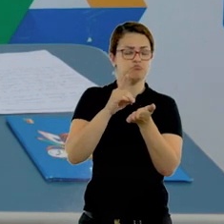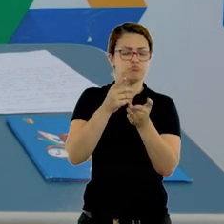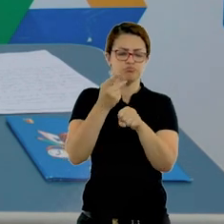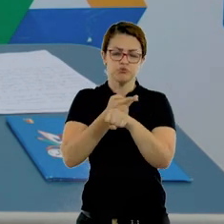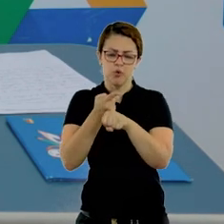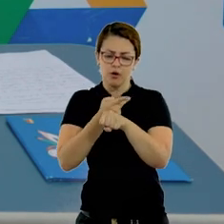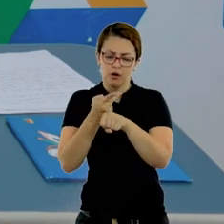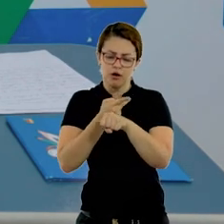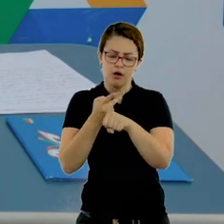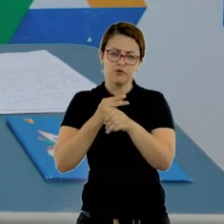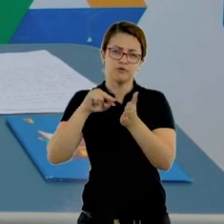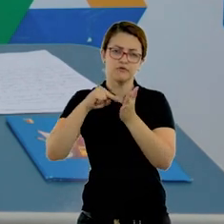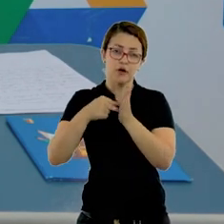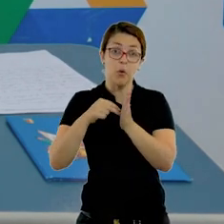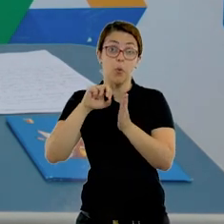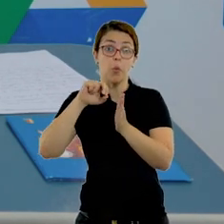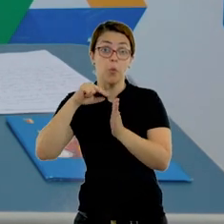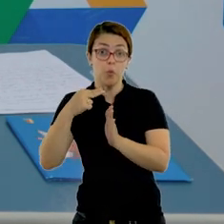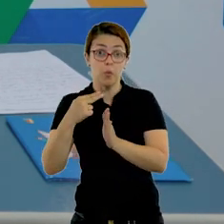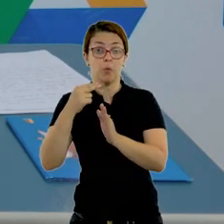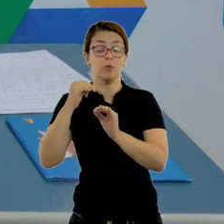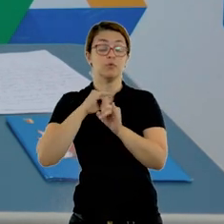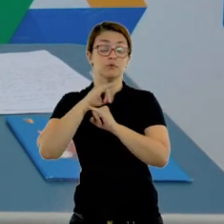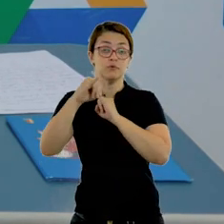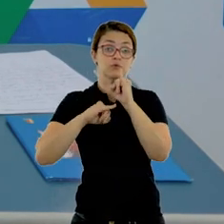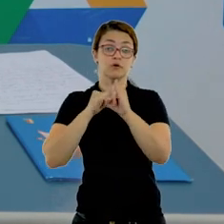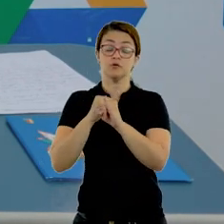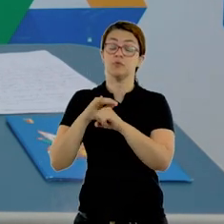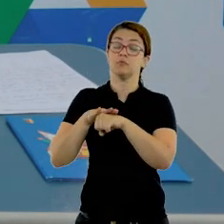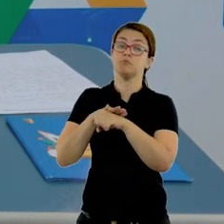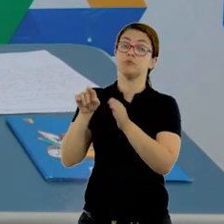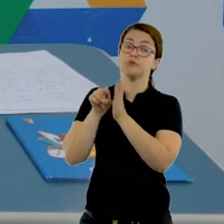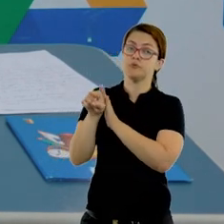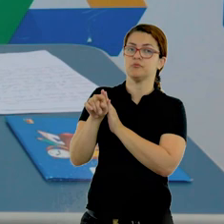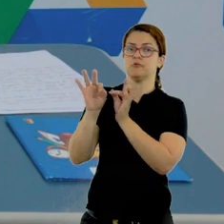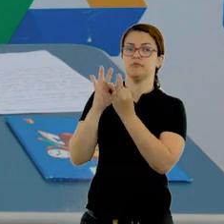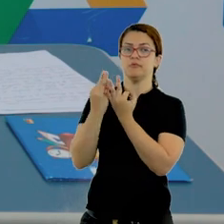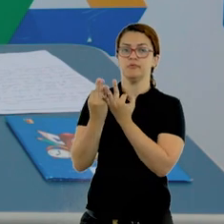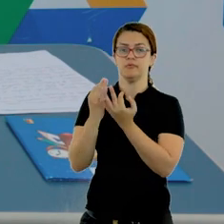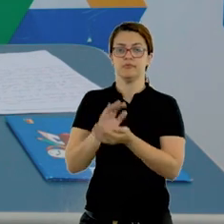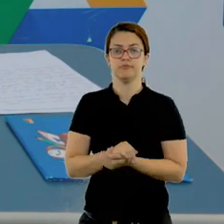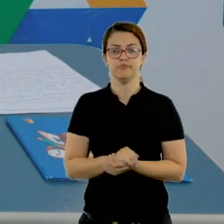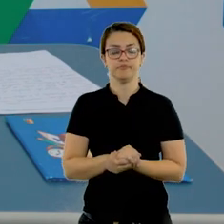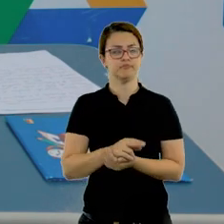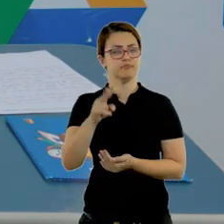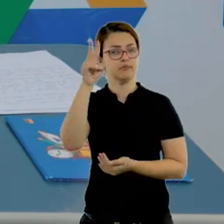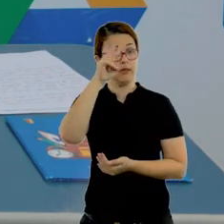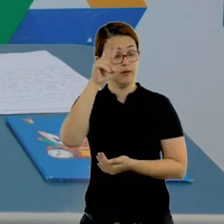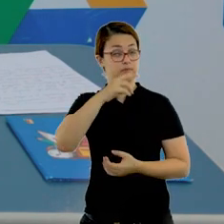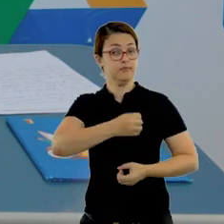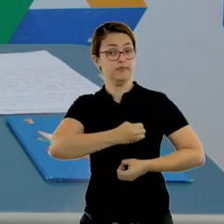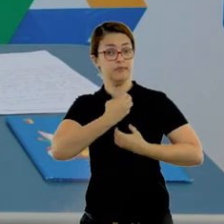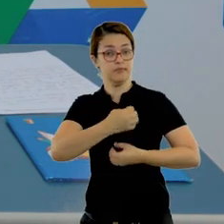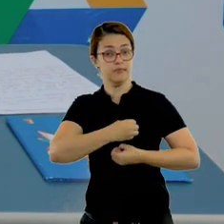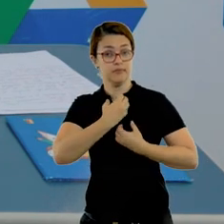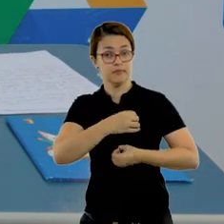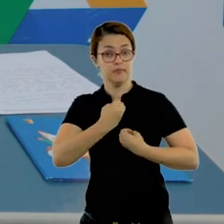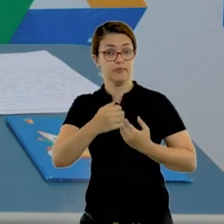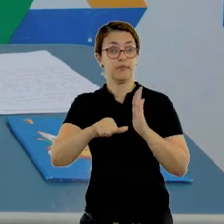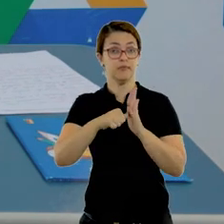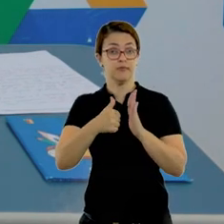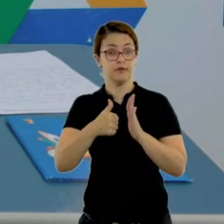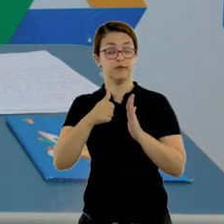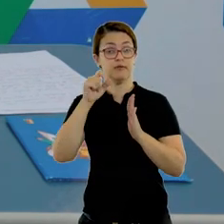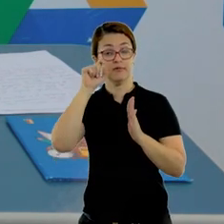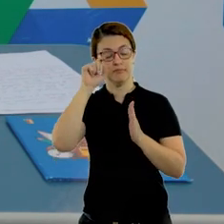ou você pode ir na internet, né, ou conversar com uma pessoa mais velha aí da sua casa. Eu me recordo que quando li esse poema pela